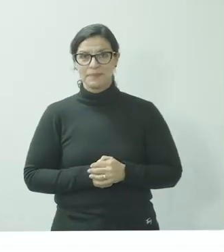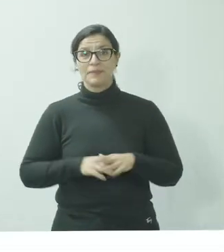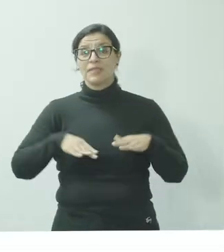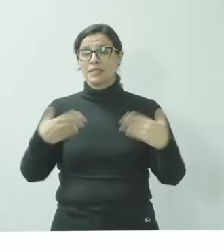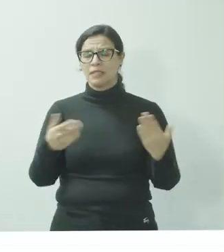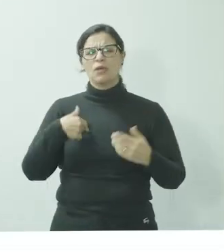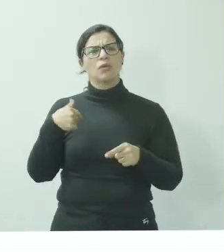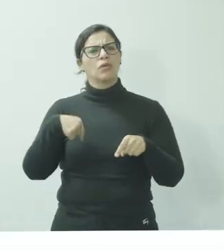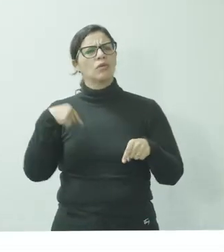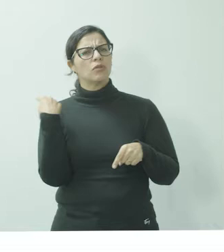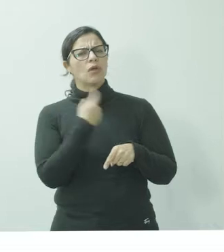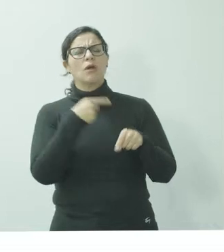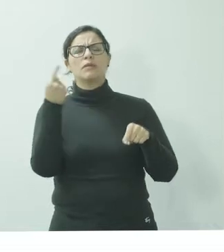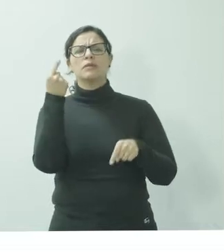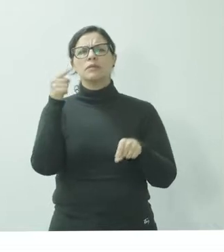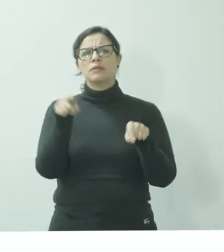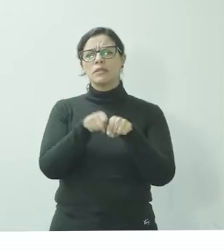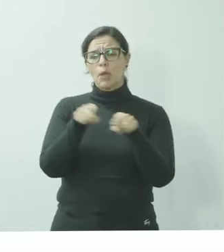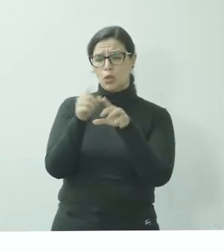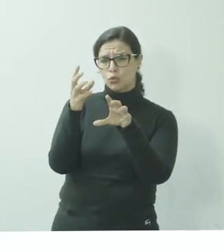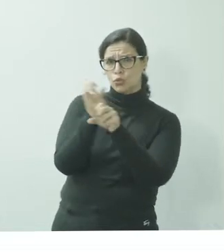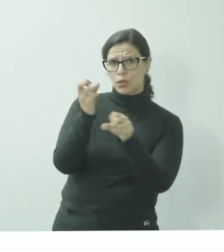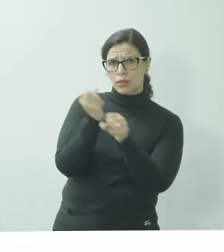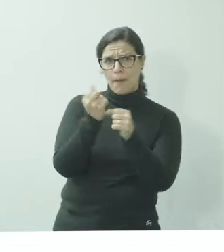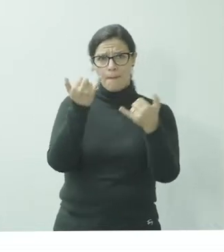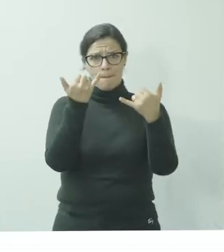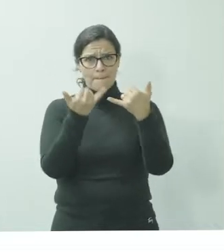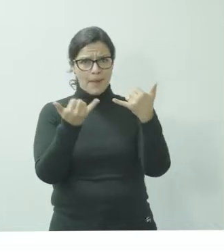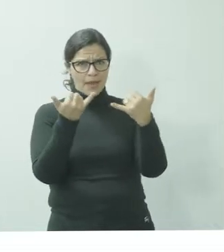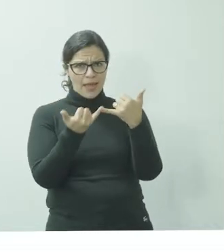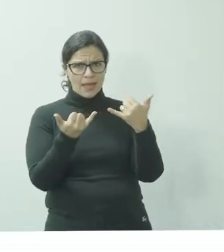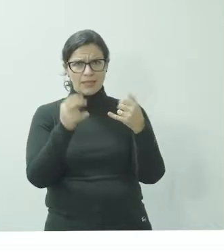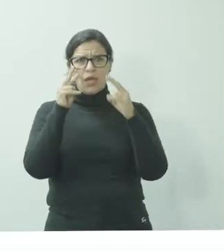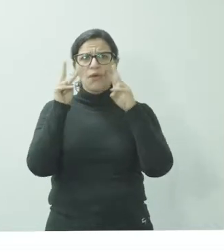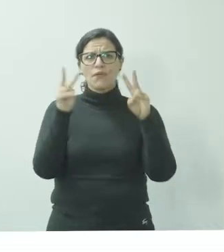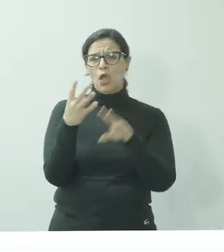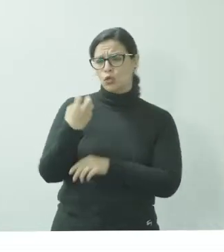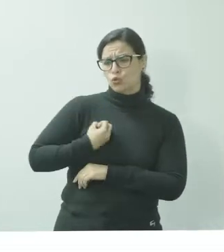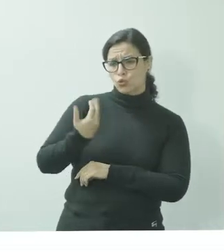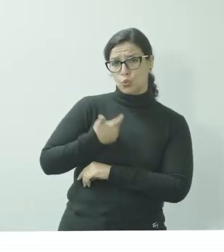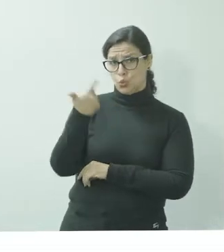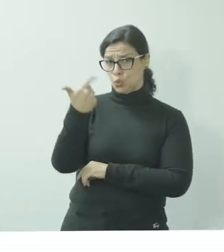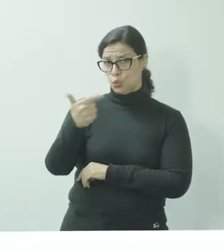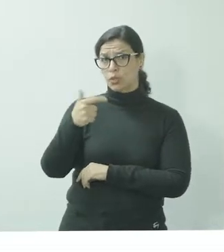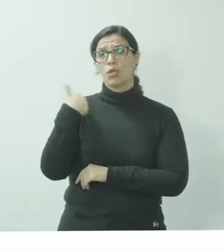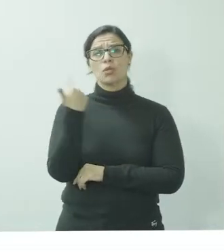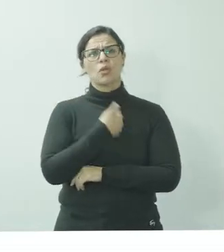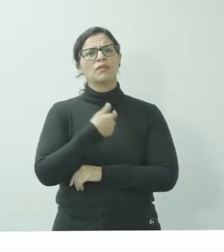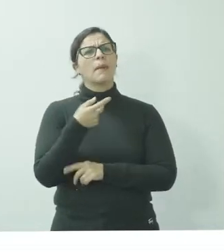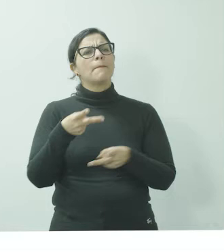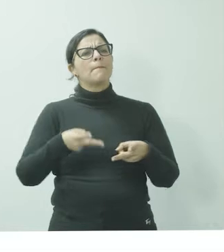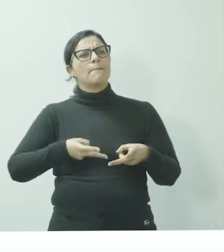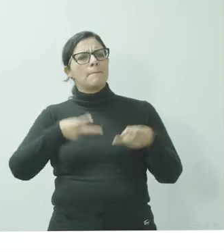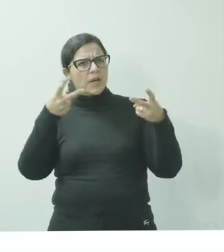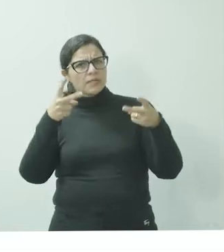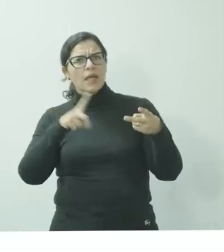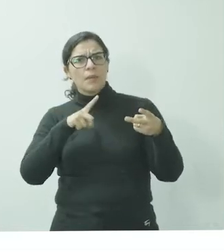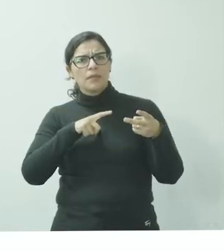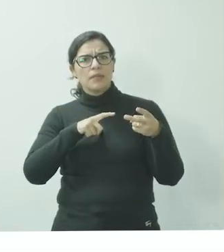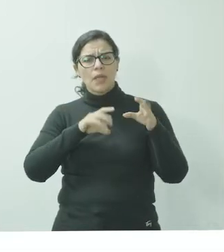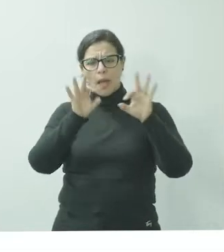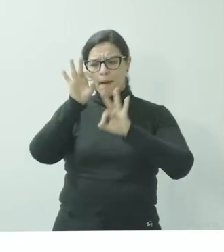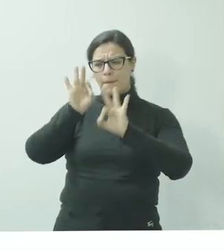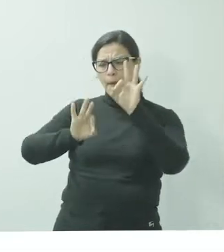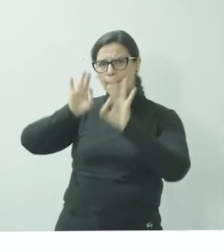favorita então mesmo que os números ali não estejam visíveis ou aparentes a gente consegue